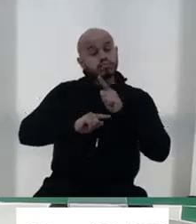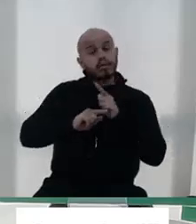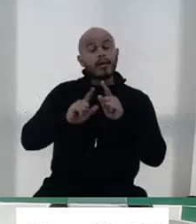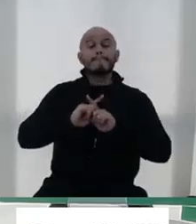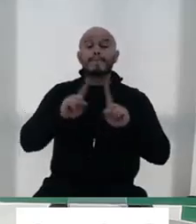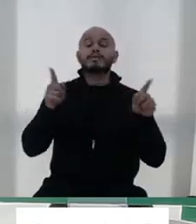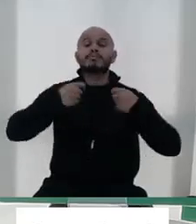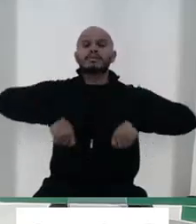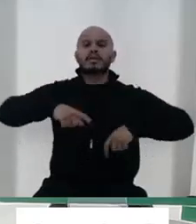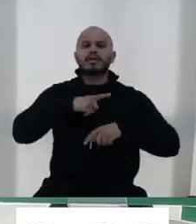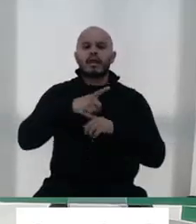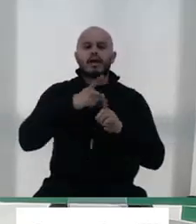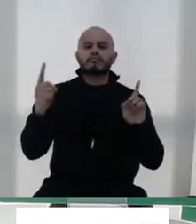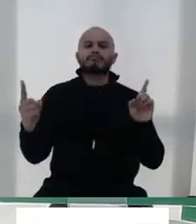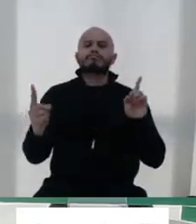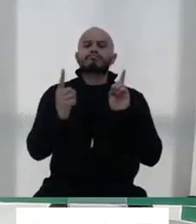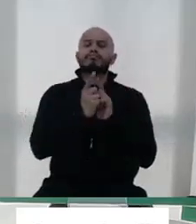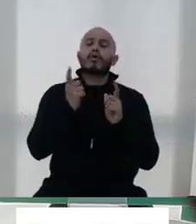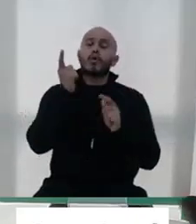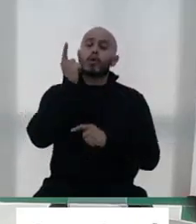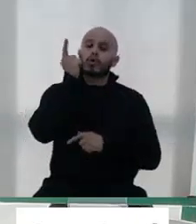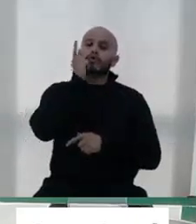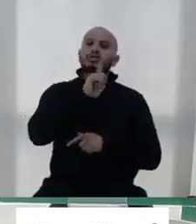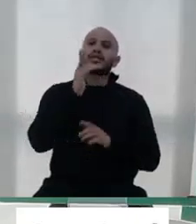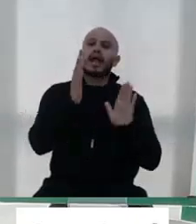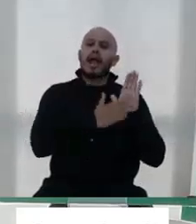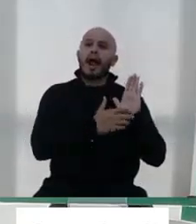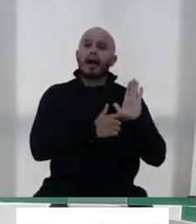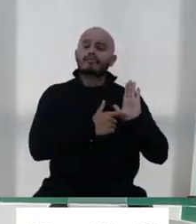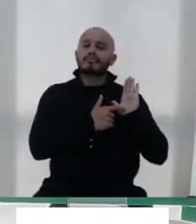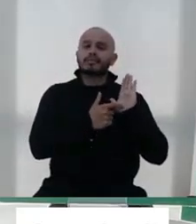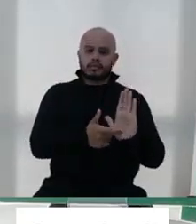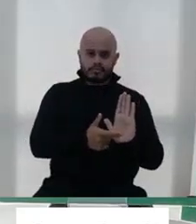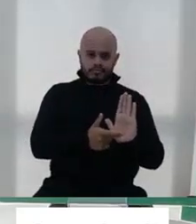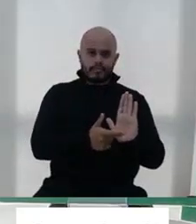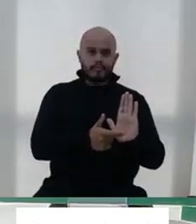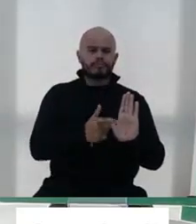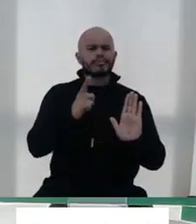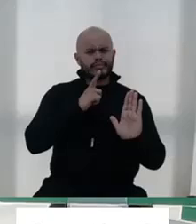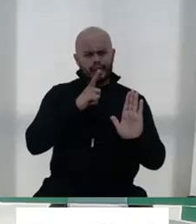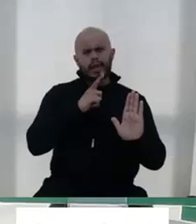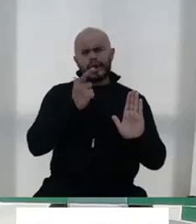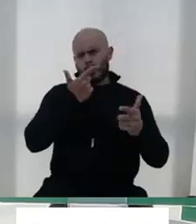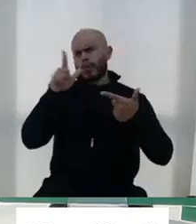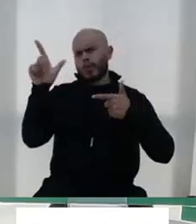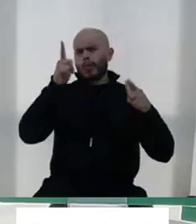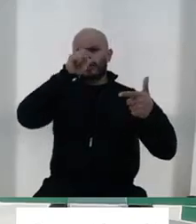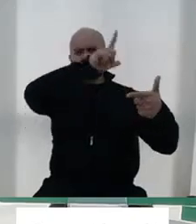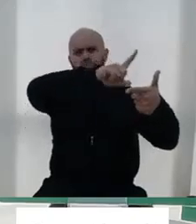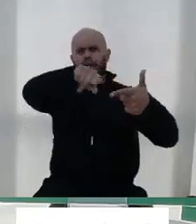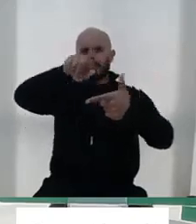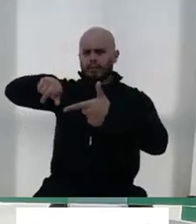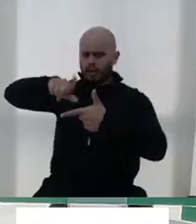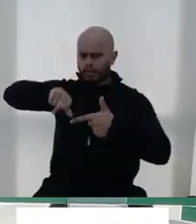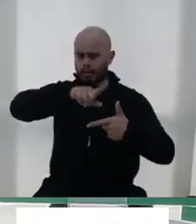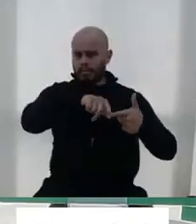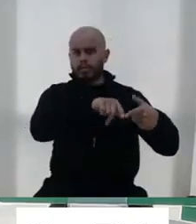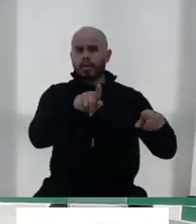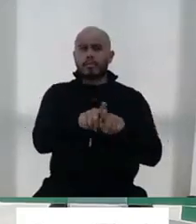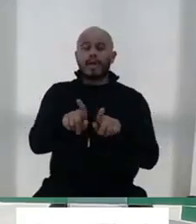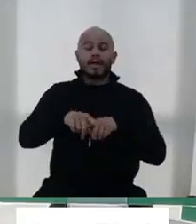seja atendido um colegiado que seja capaz de apresentar ali aquela demanda, né. Tem alguns outros problemas, né, a necessidade de que